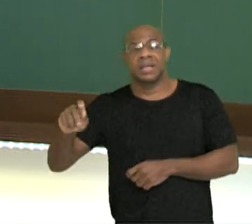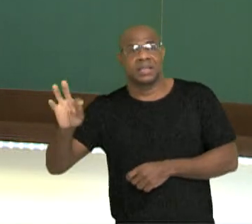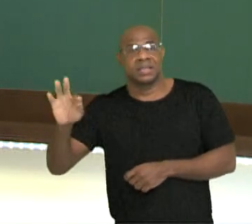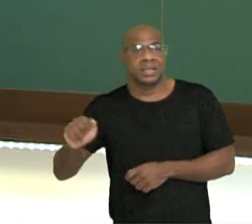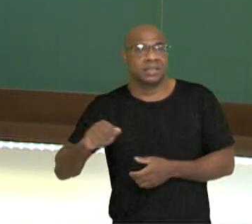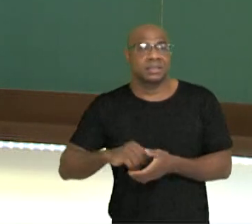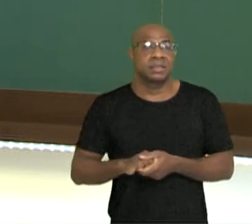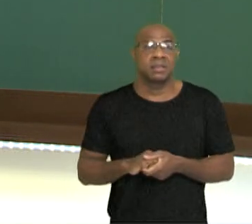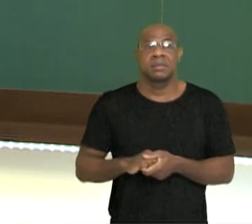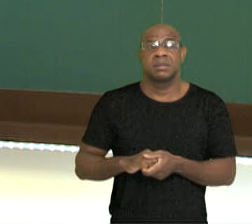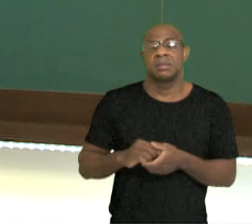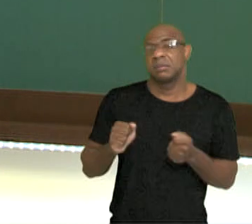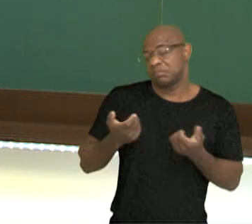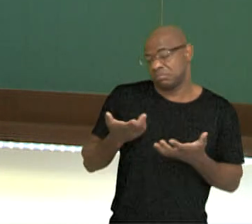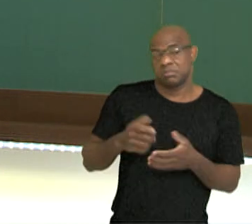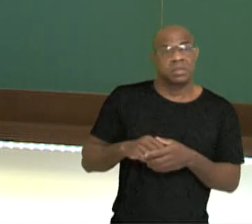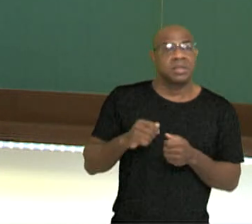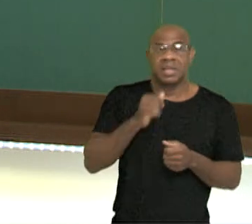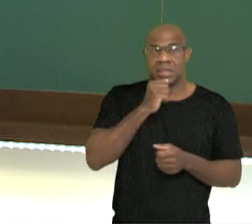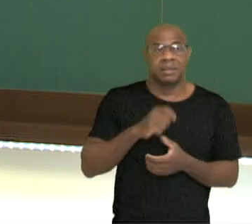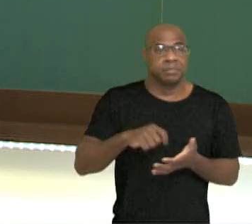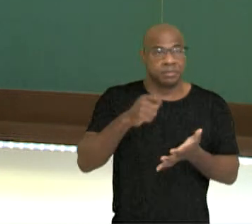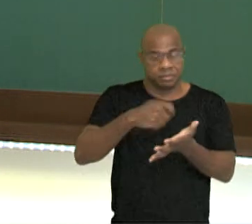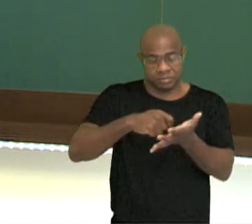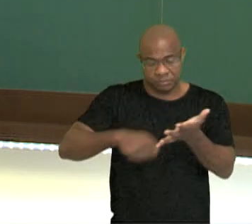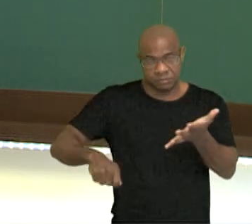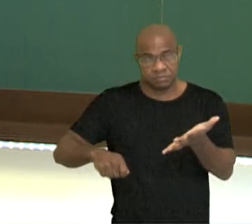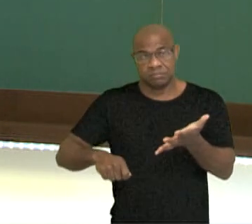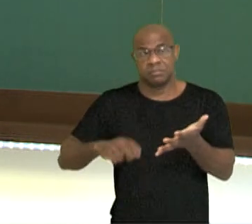o vocativo e a despedida também.